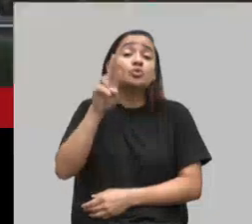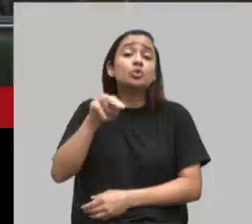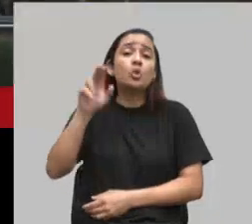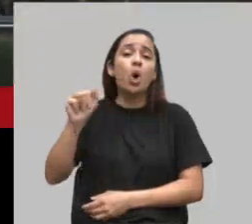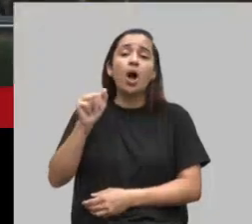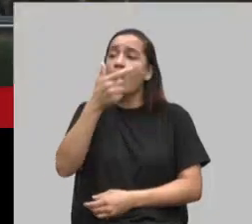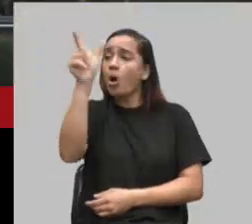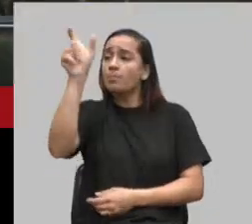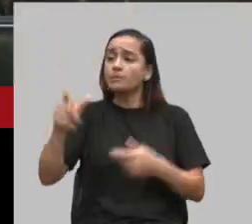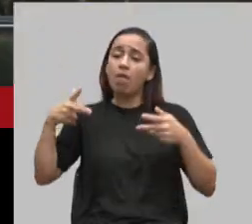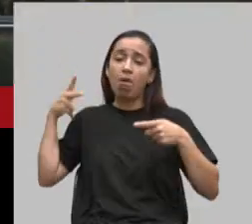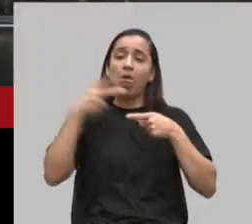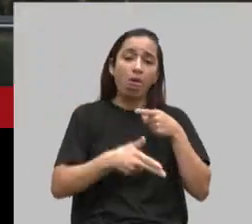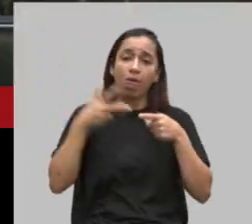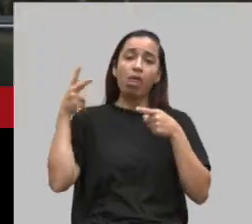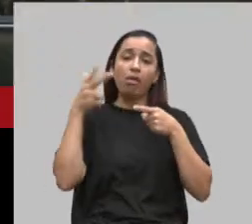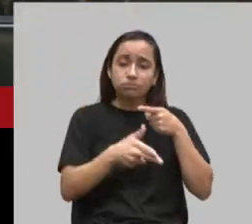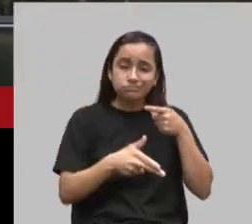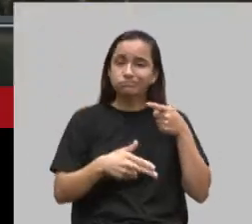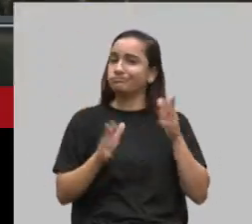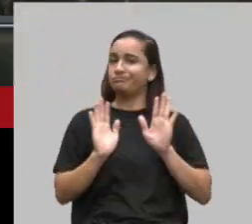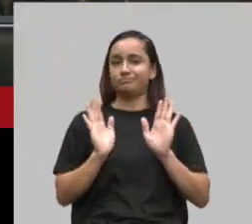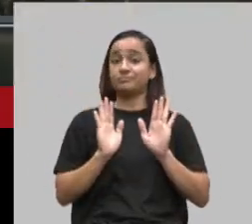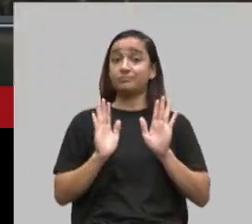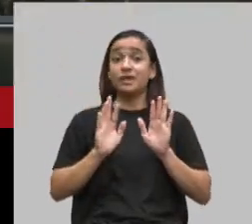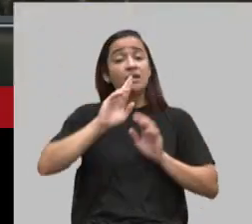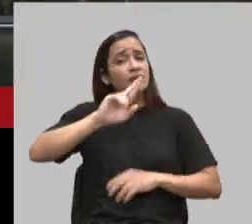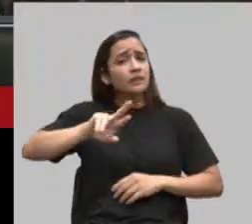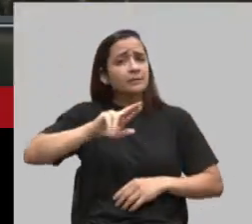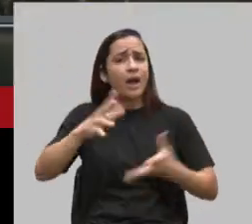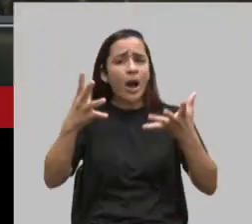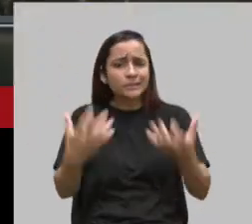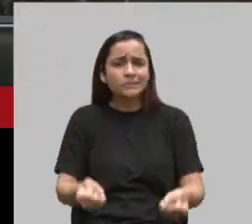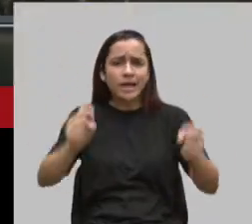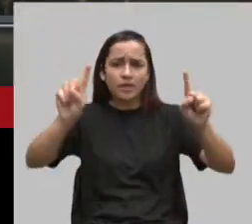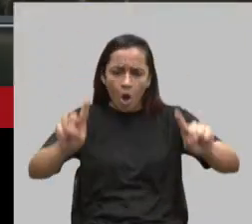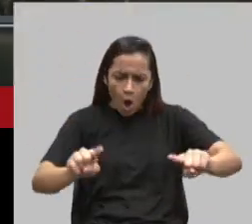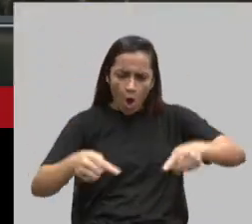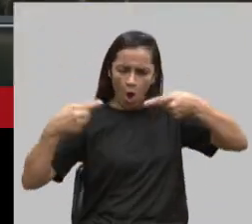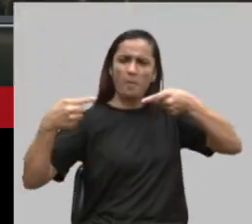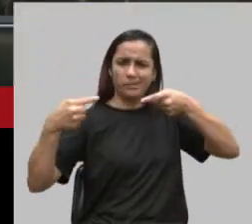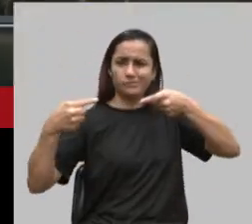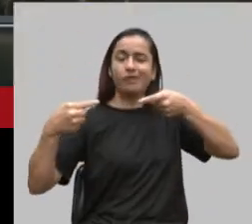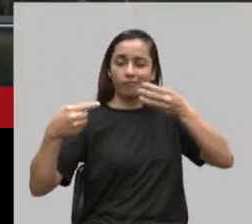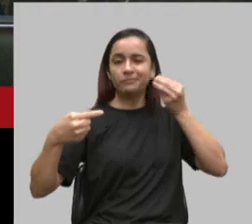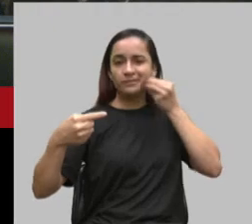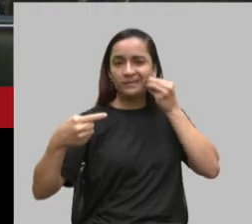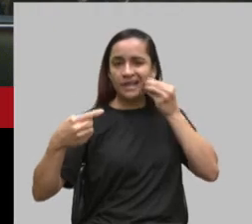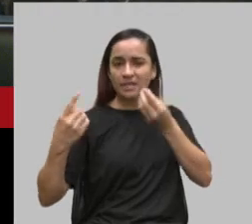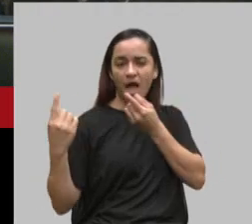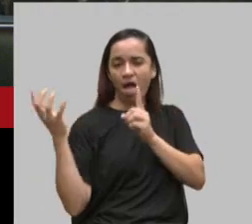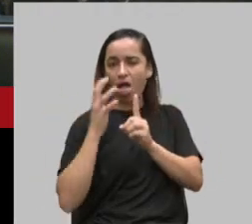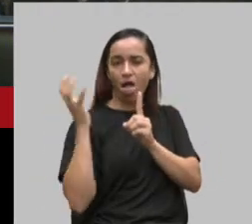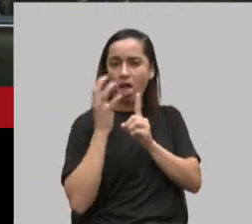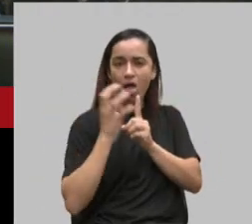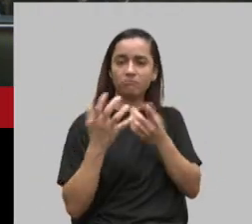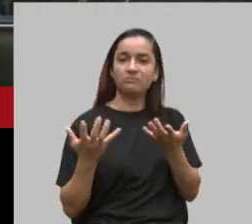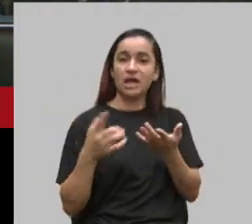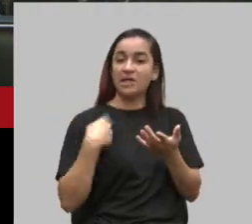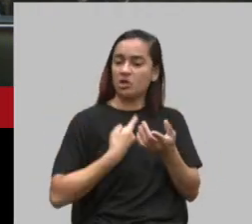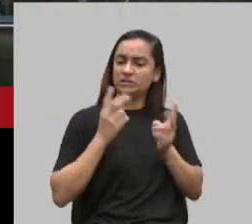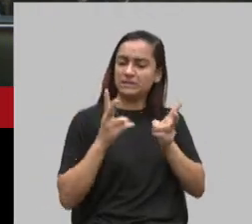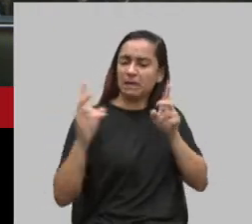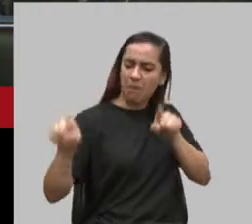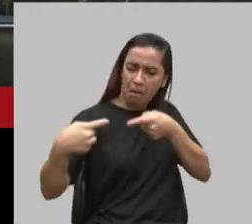interrompidas não aceitem a competição que tentem tentam colocar na gente que a gente tá sempre competindo com